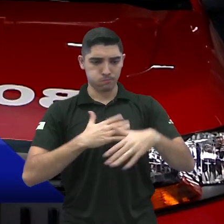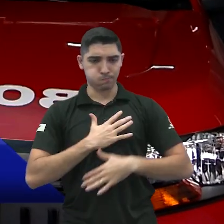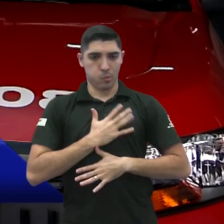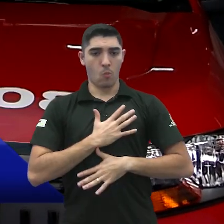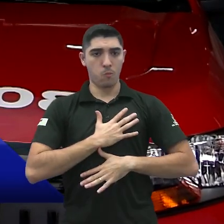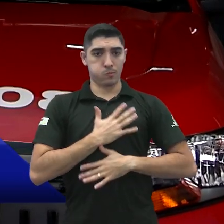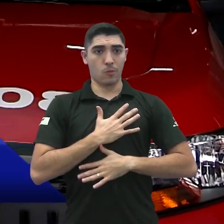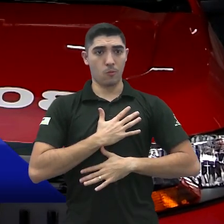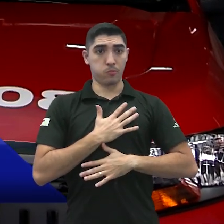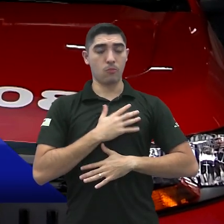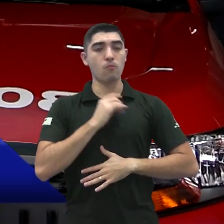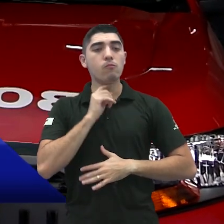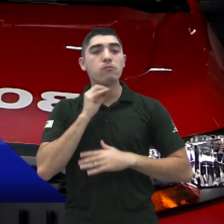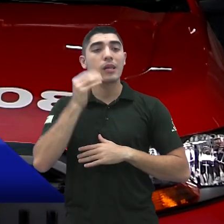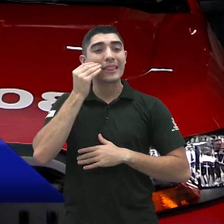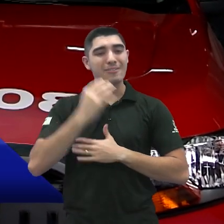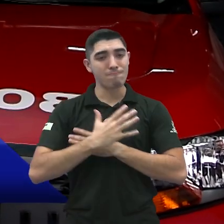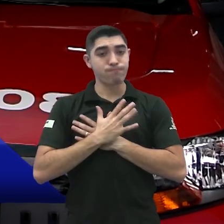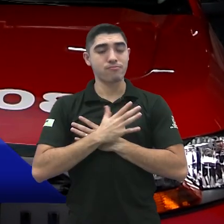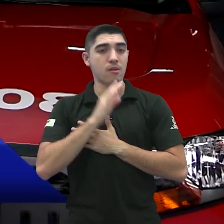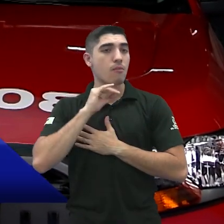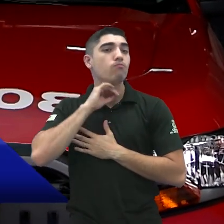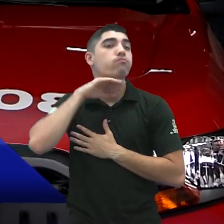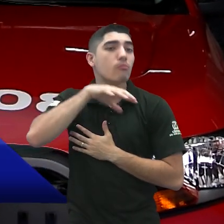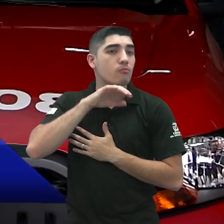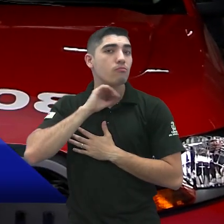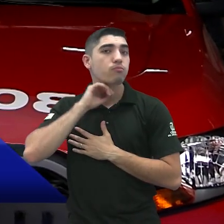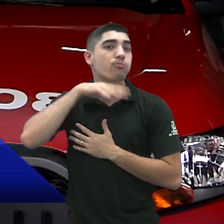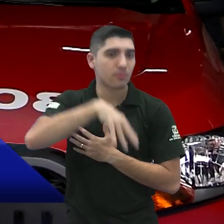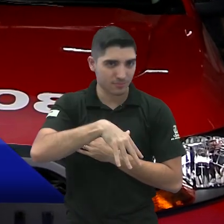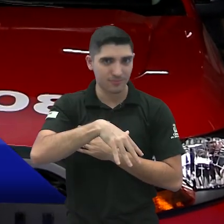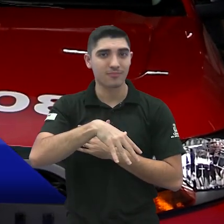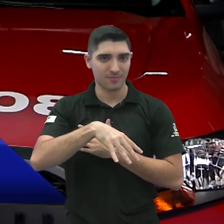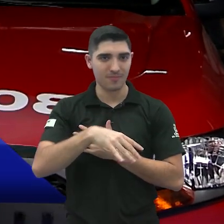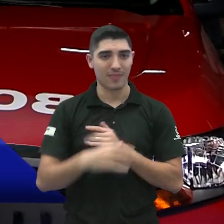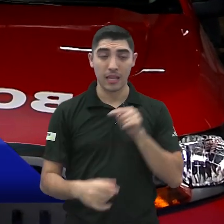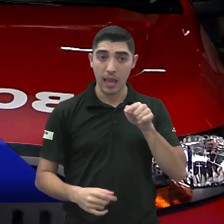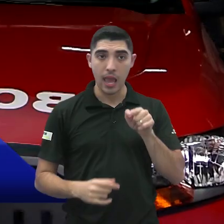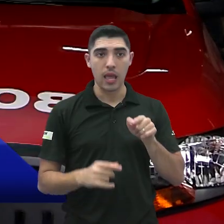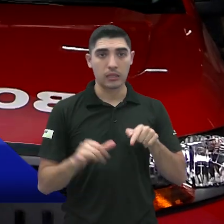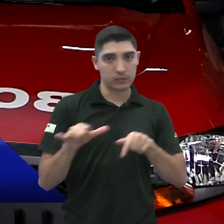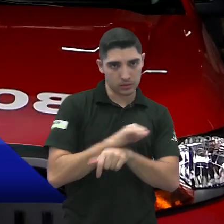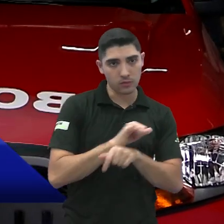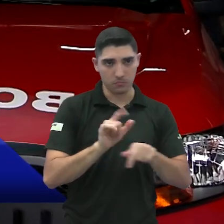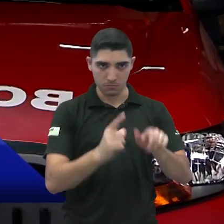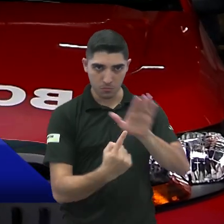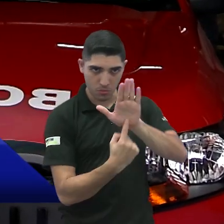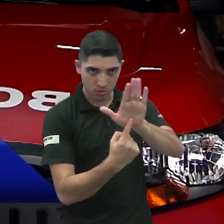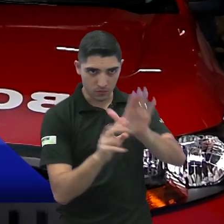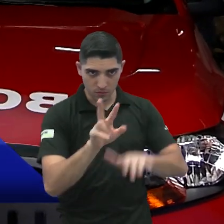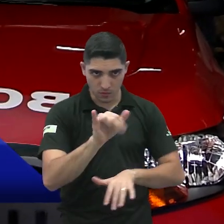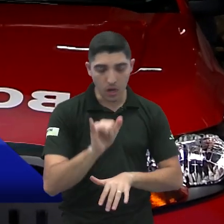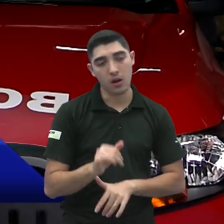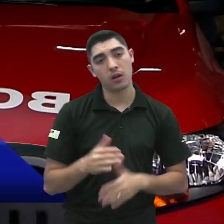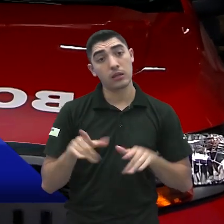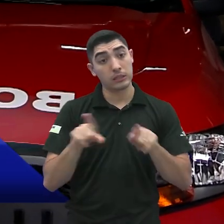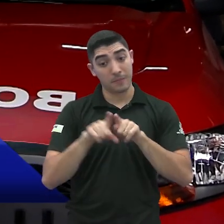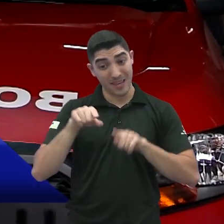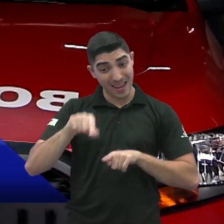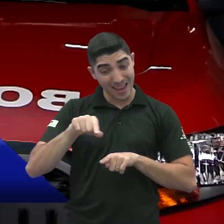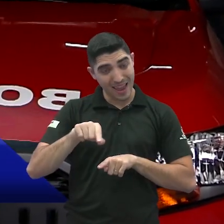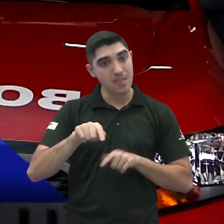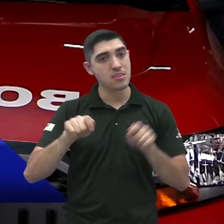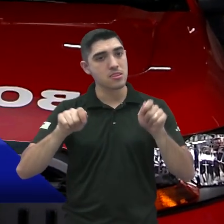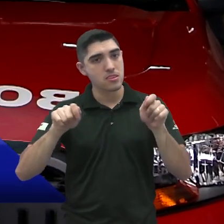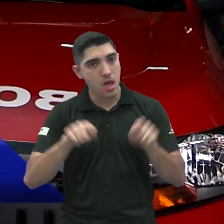e realizo a manobra de compressão, que ela é específica, essa manobra de Heimlich, nós podemos demonstrar também. É uma manobra